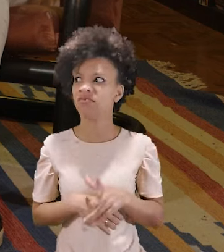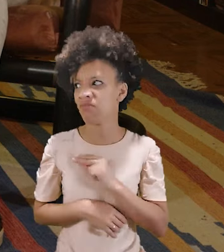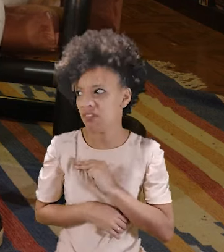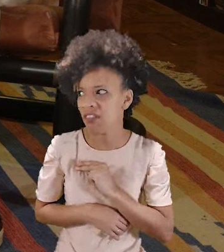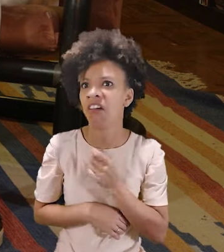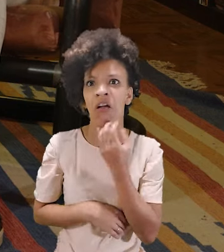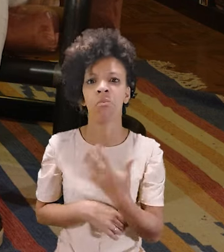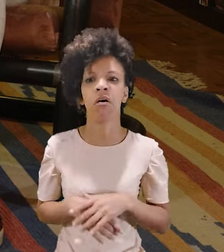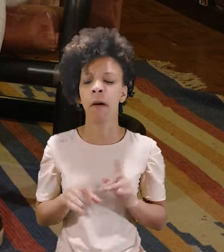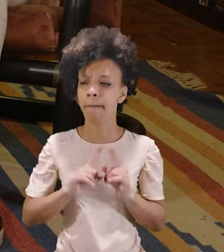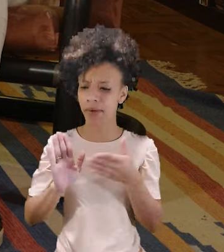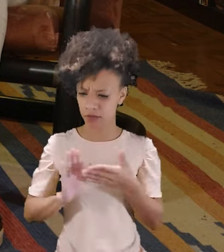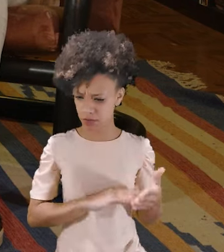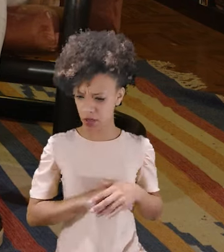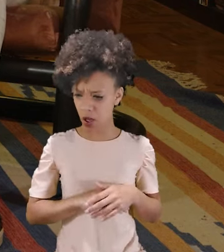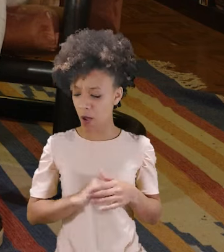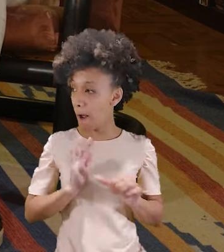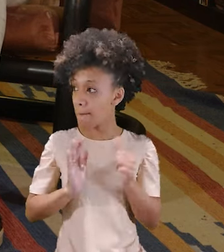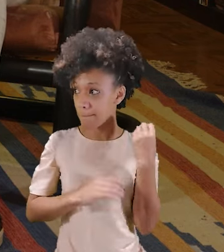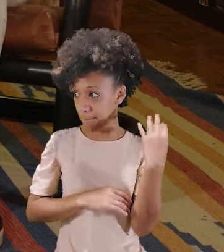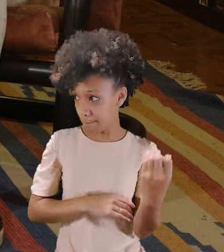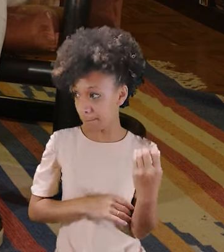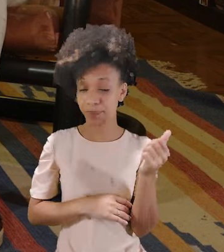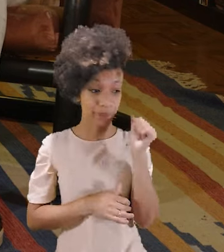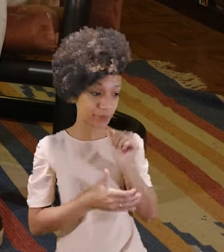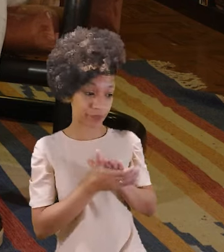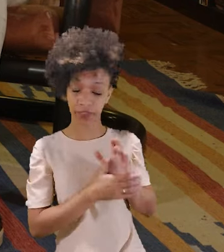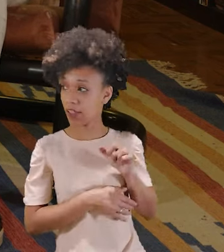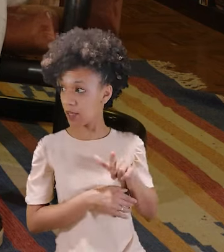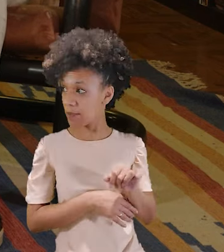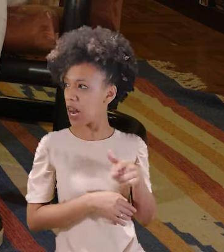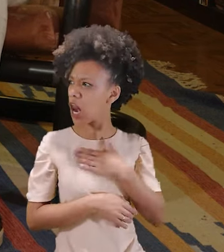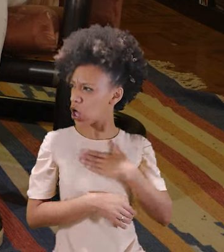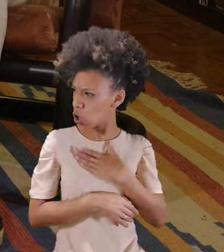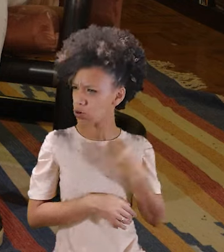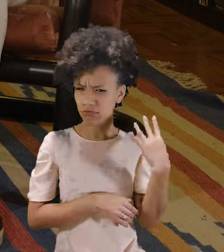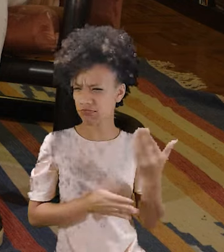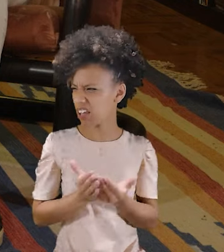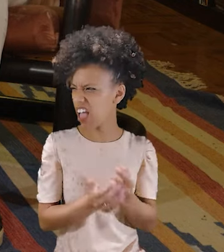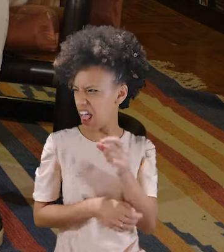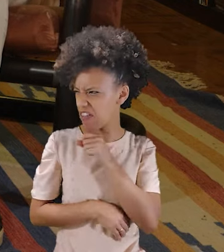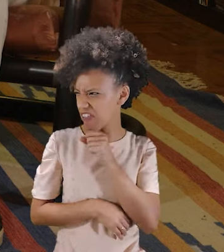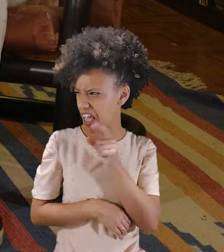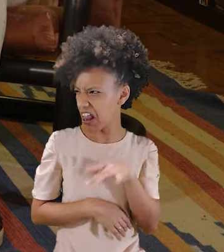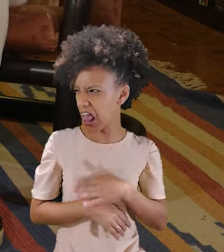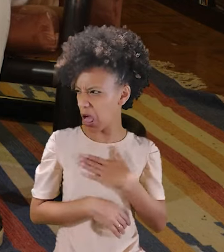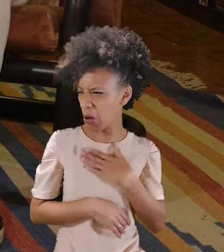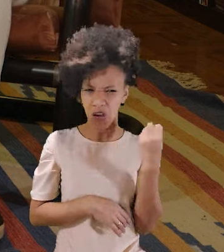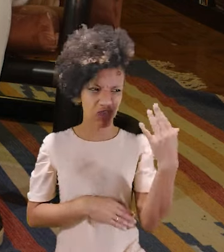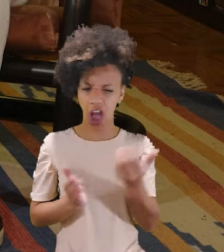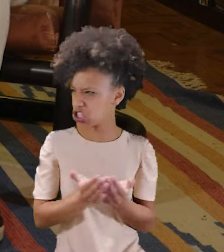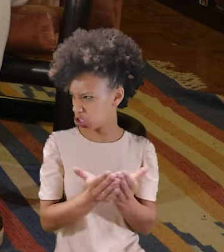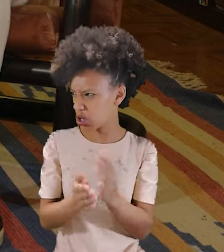falar velha na época que tava tendo Costa Concordia foi vez que eu fiz primeiro Cruzeiro foi eu e a Emily Aí me gosta de cruzeiro em um velha ela gosta de